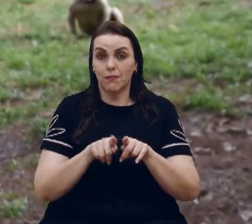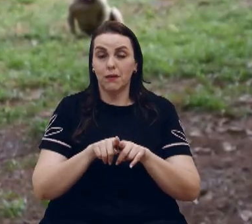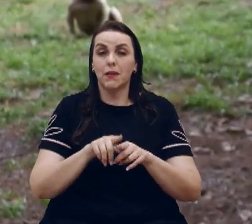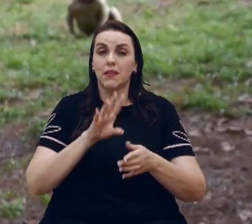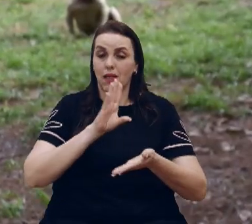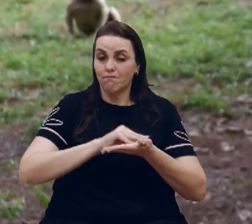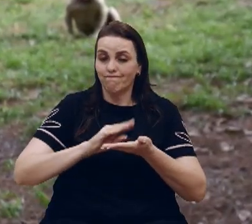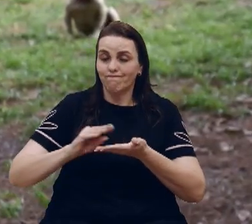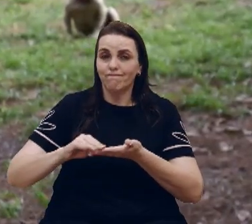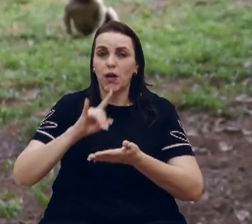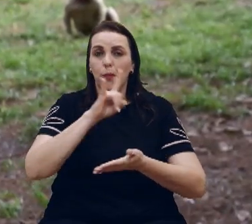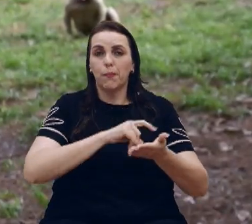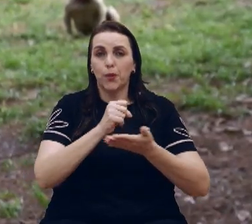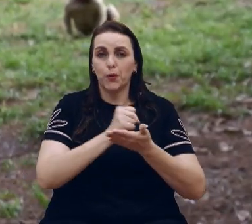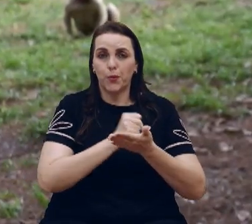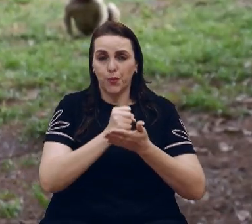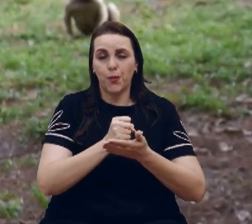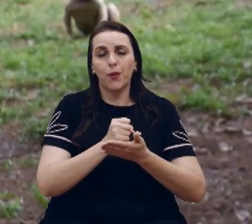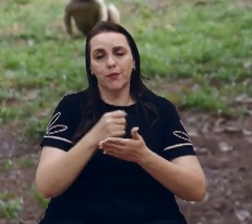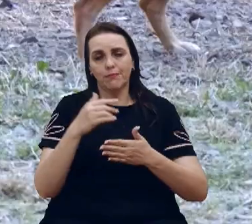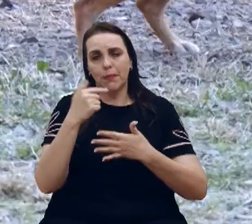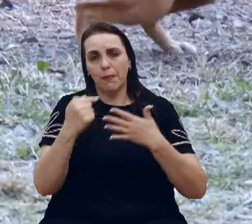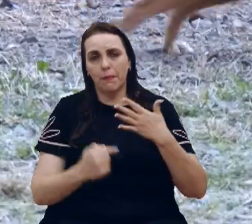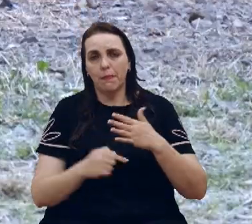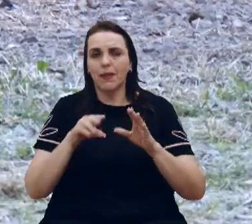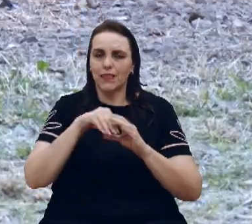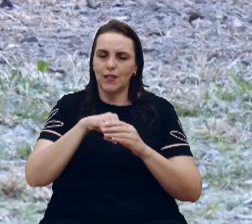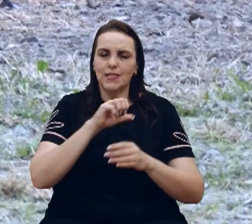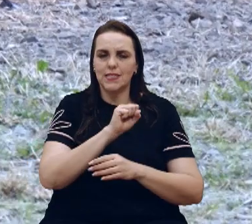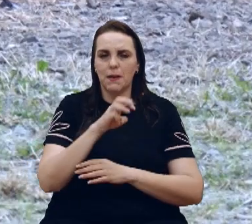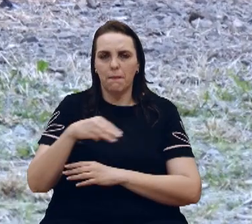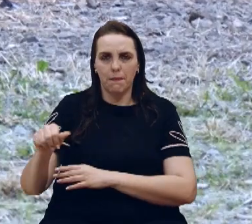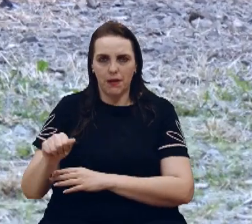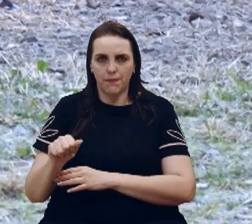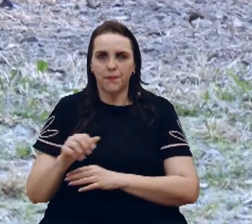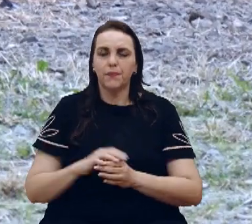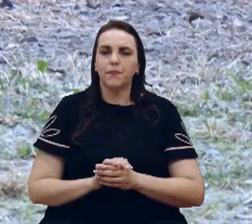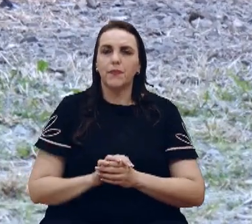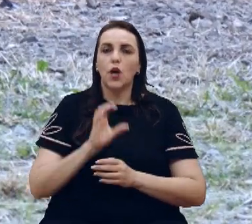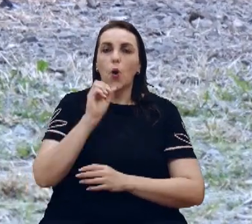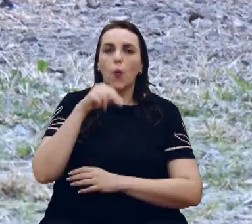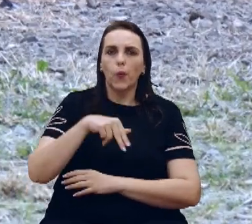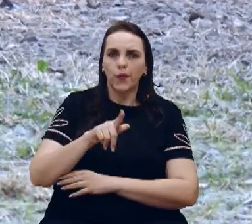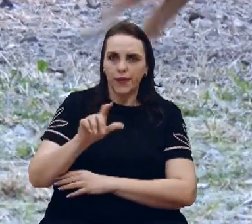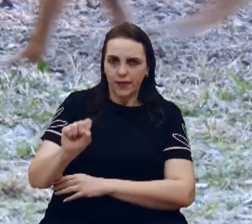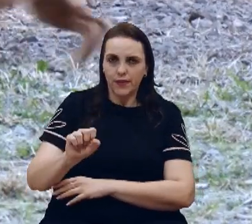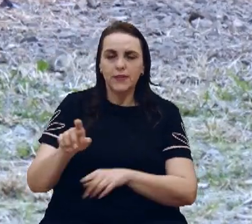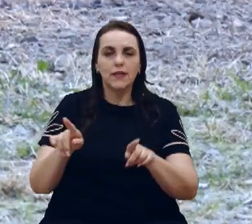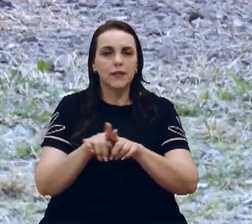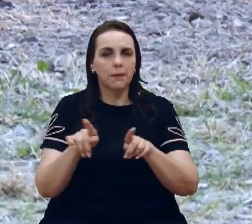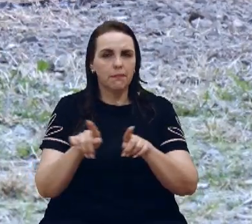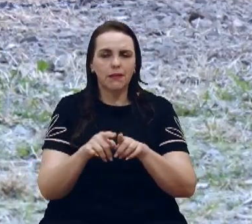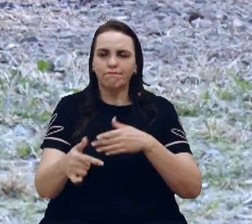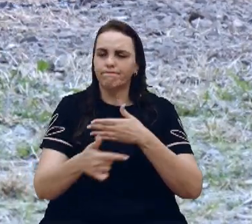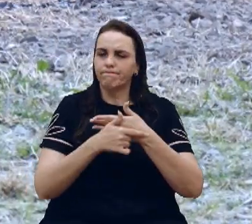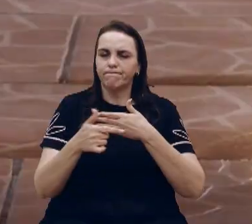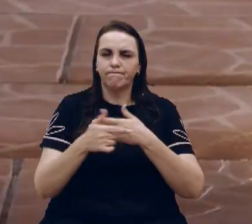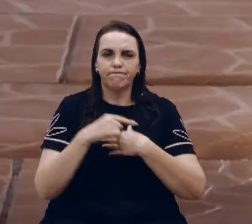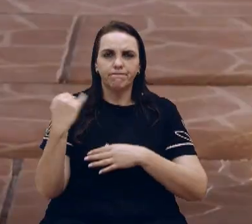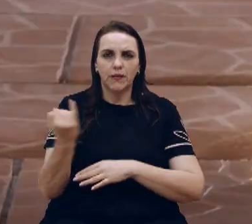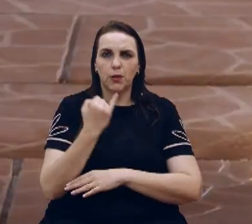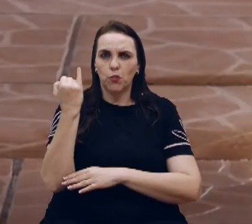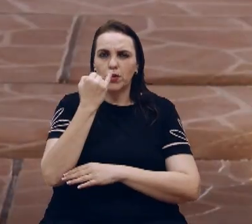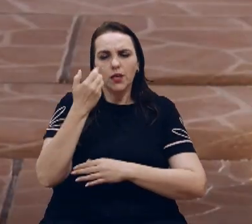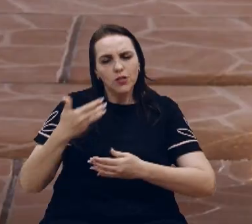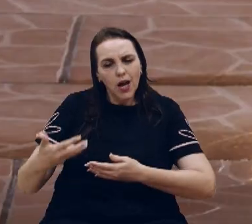o protocolo definido certinho dentro da SEMA. As organizações não governamentais também possuem um papel muito importante no